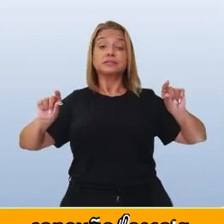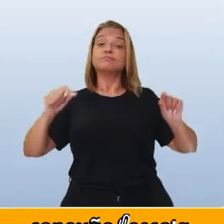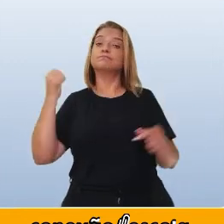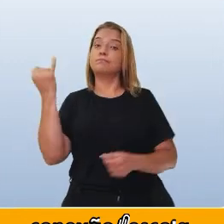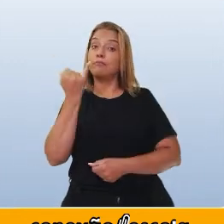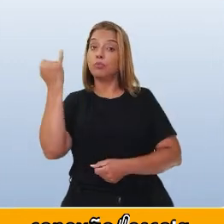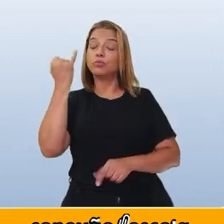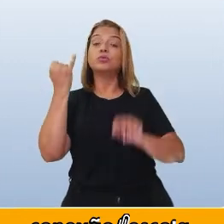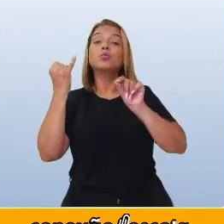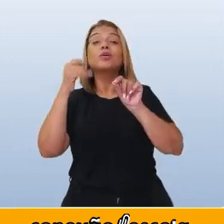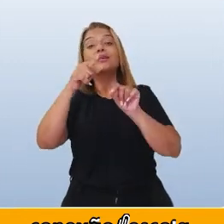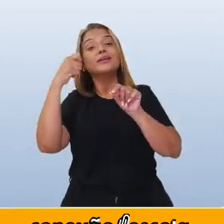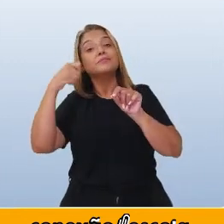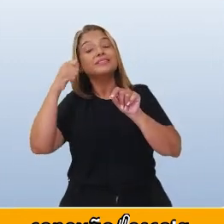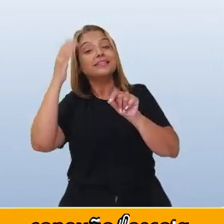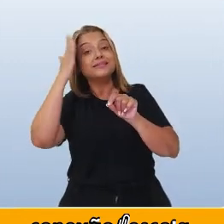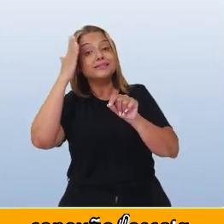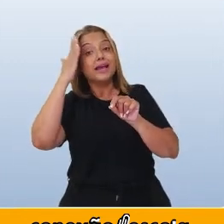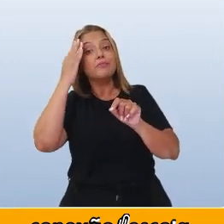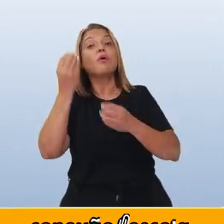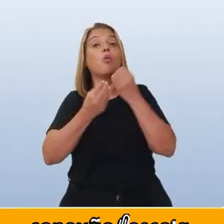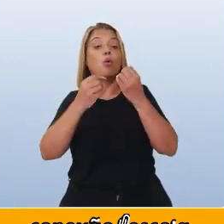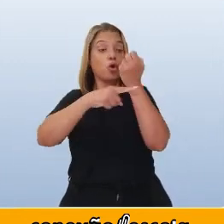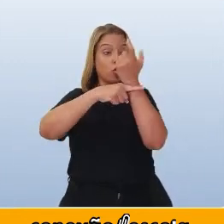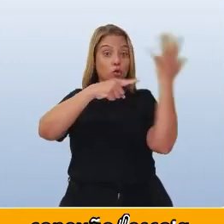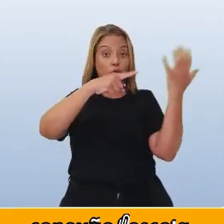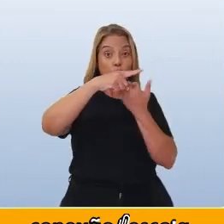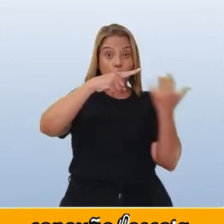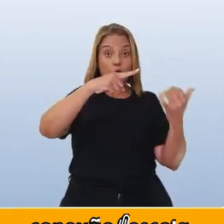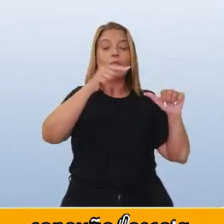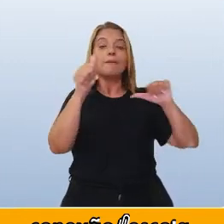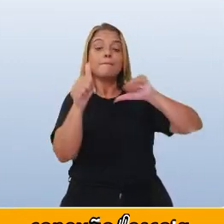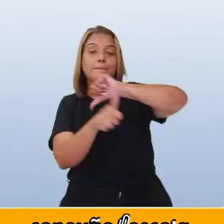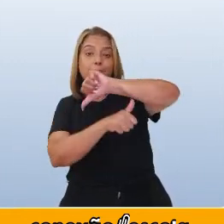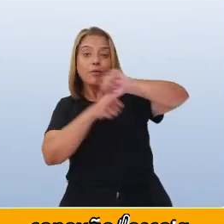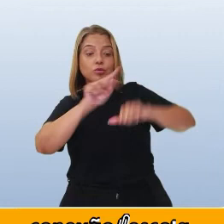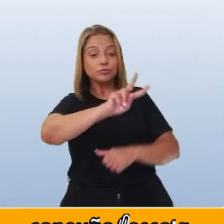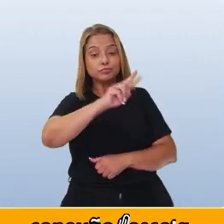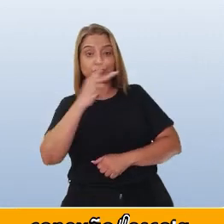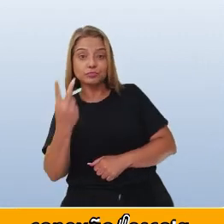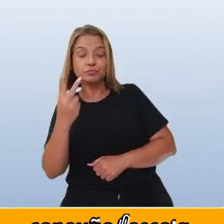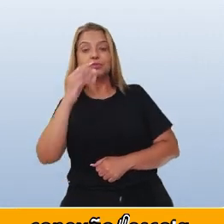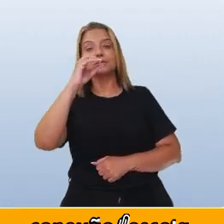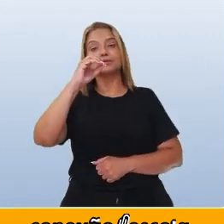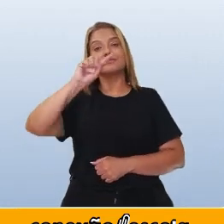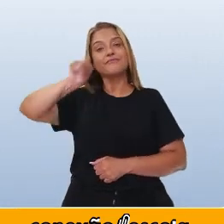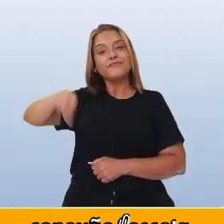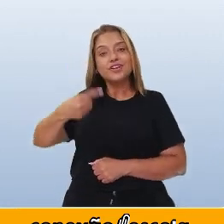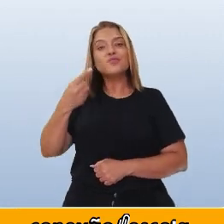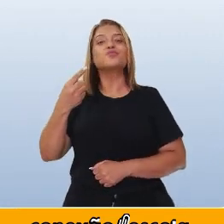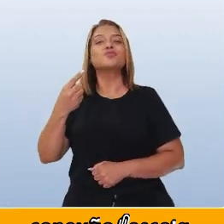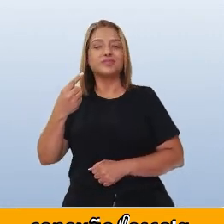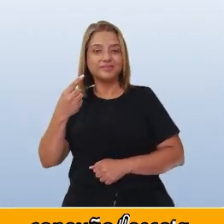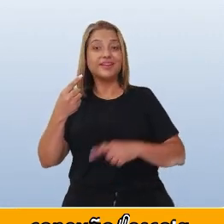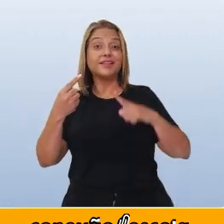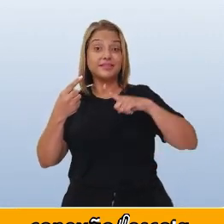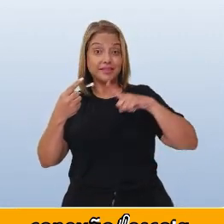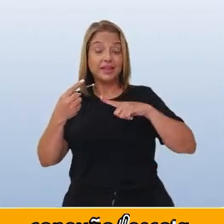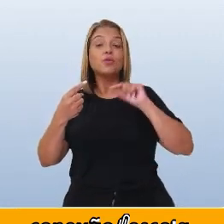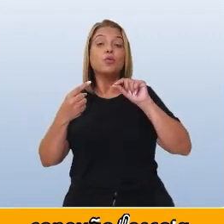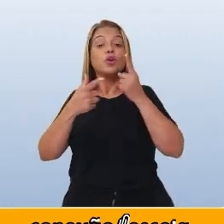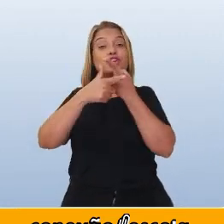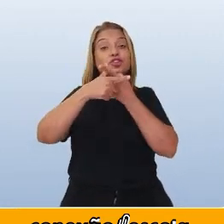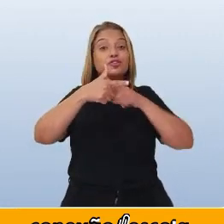que primeiro você transforme a fração na forma decimal, dividindo essas